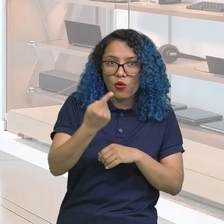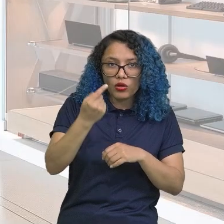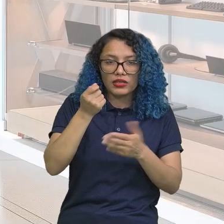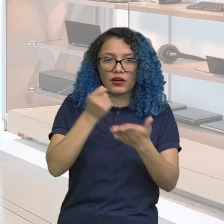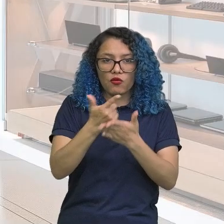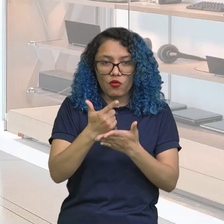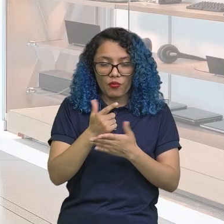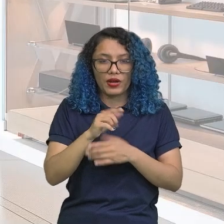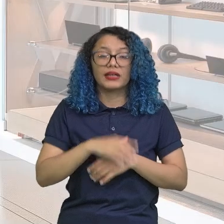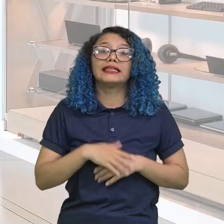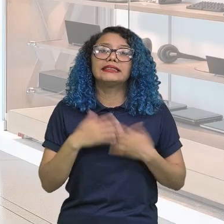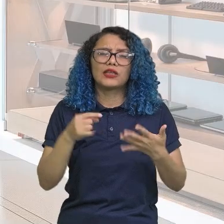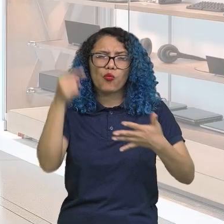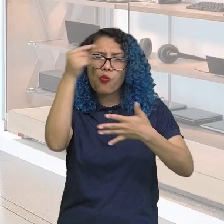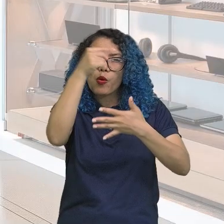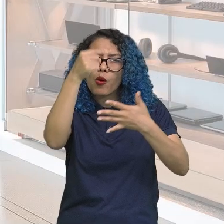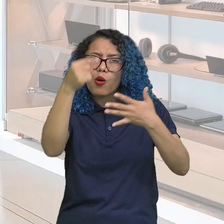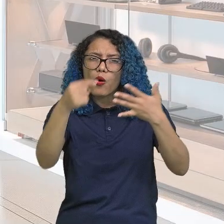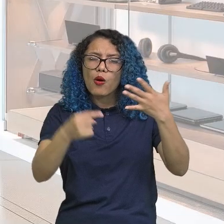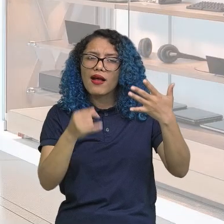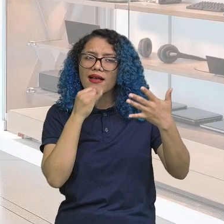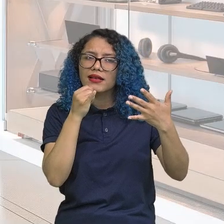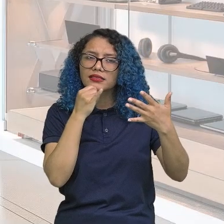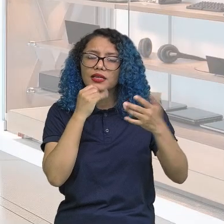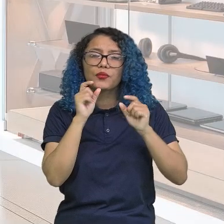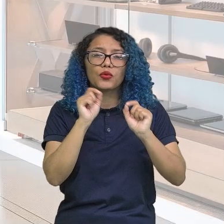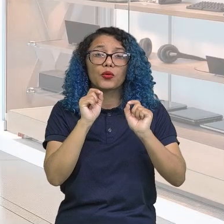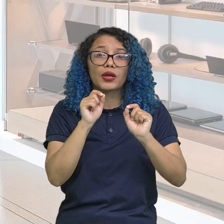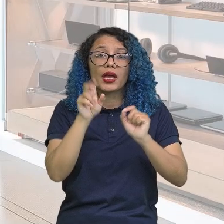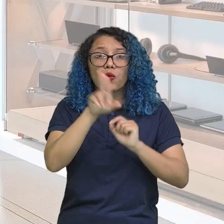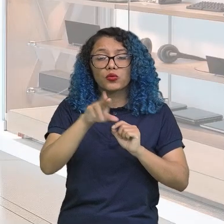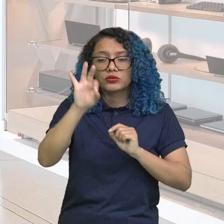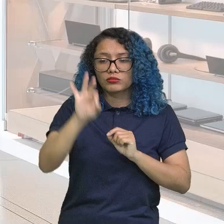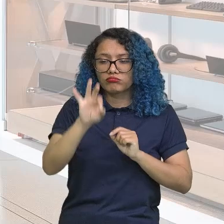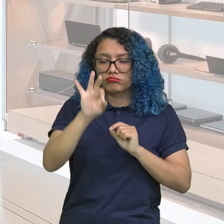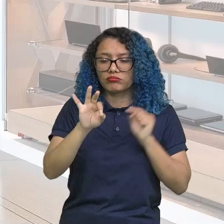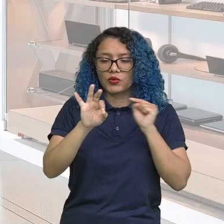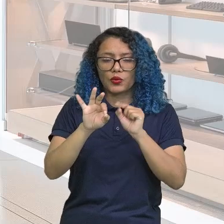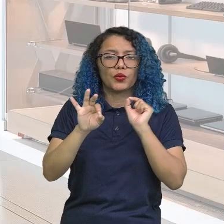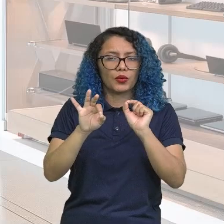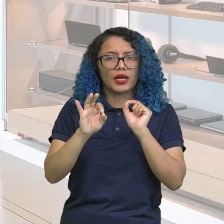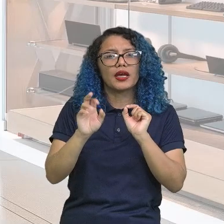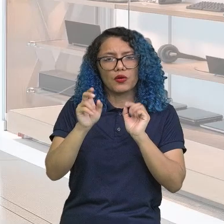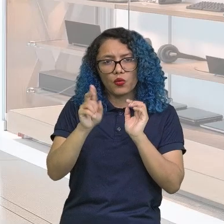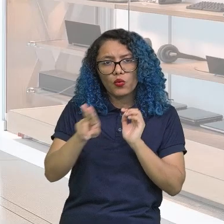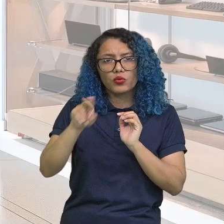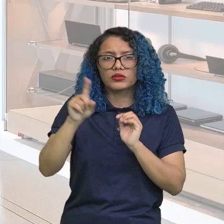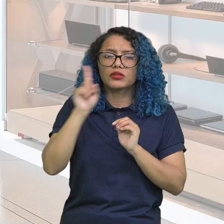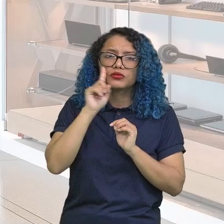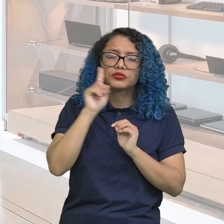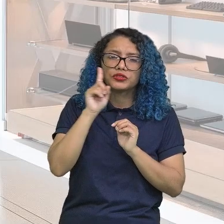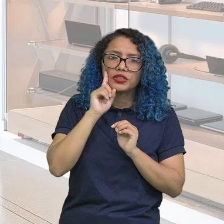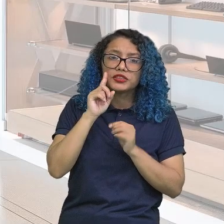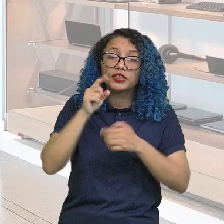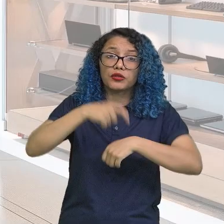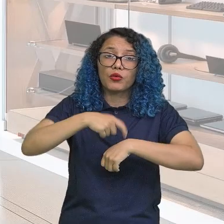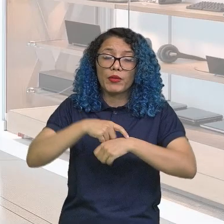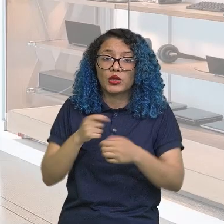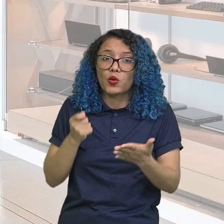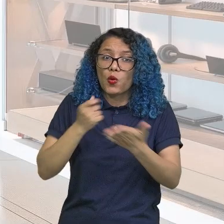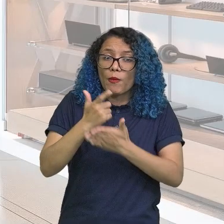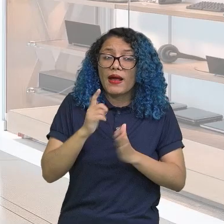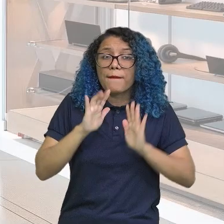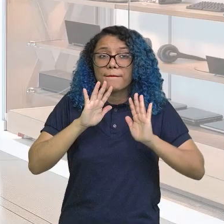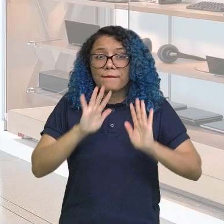primeiros exemplos que nós vimos aqui é a porcentagem aplicada ali no dia a dia, na hora de consumir, na hora de compras,